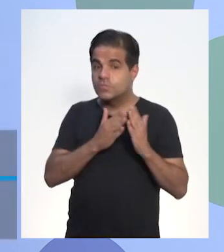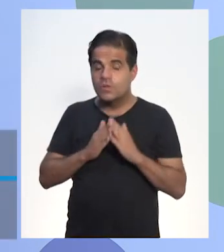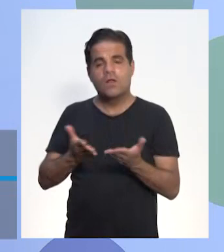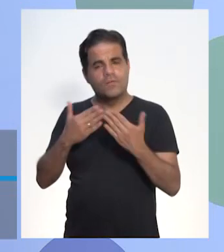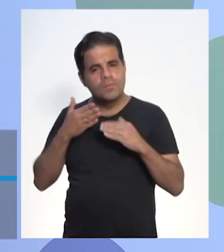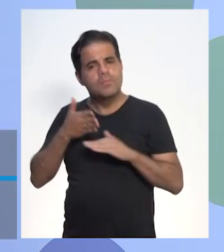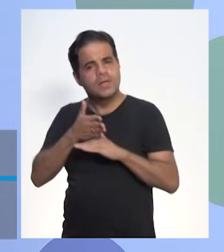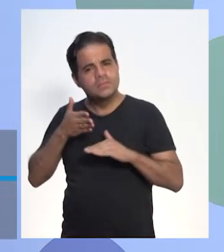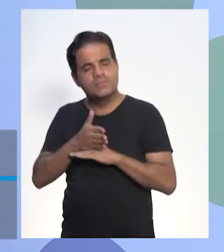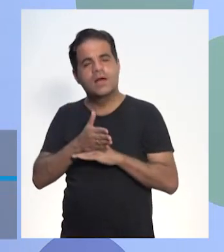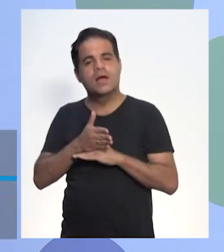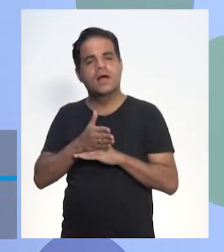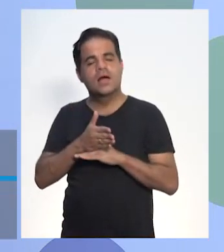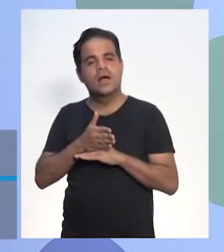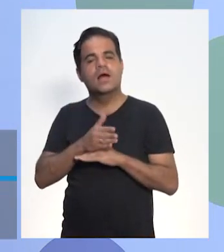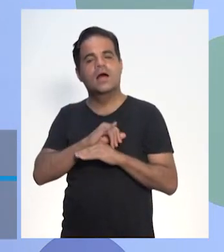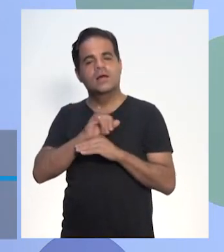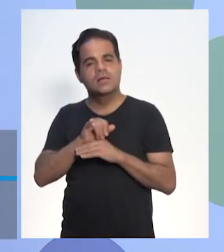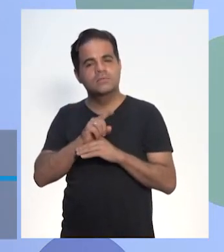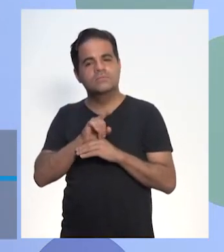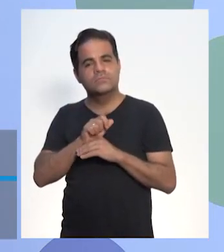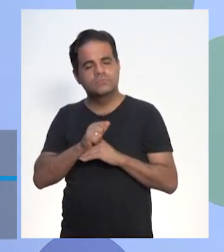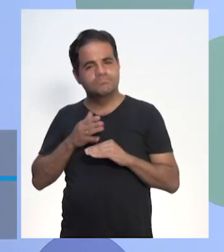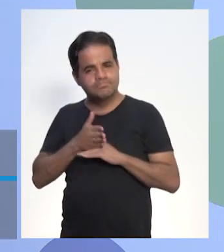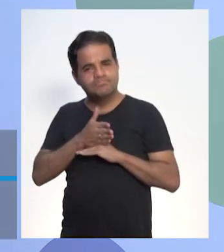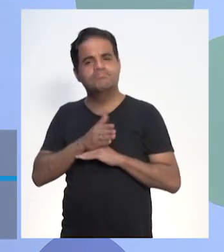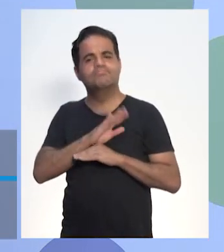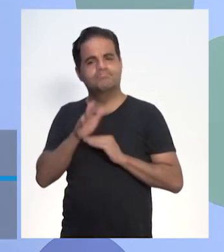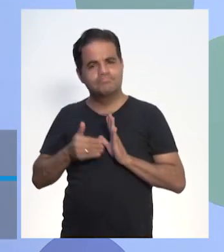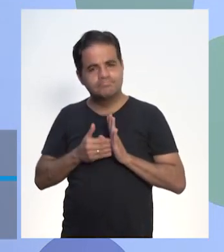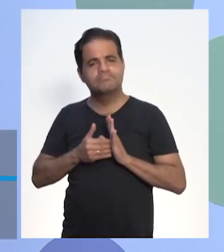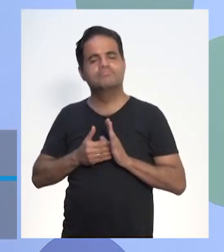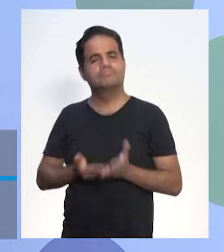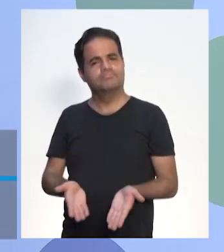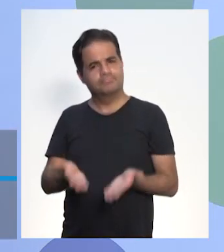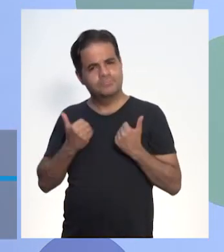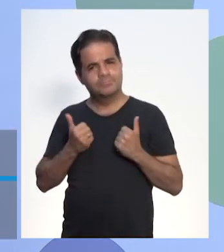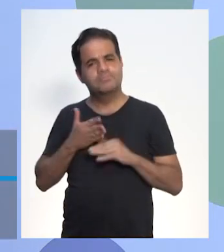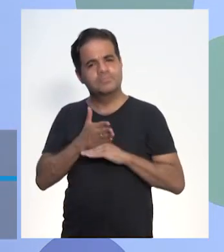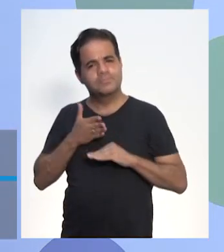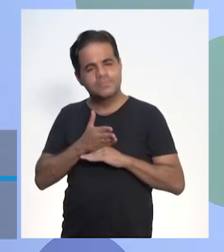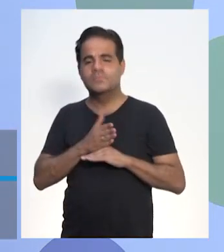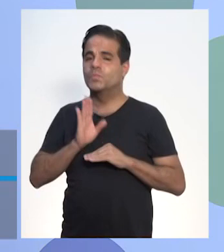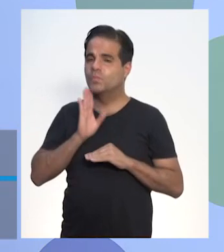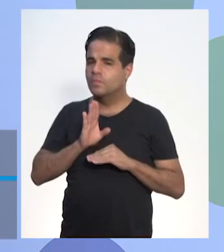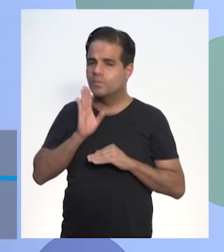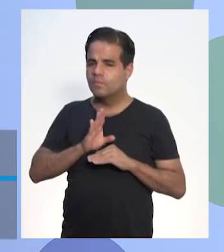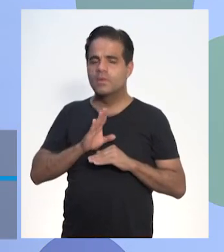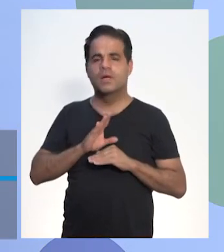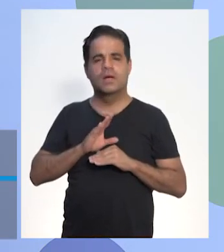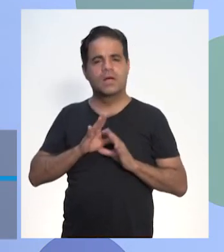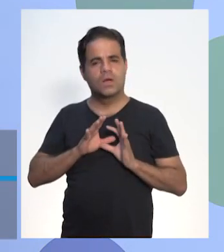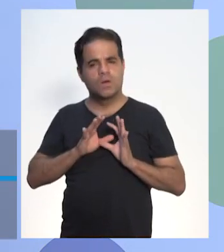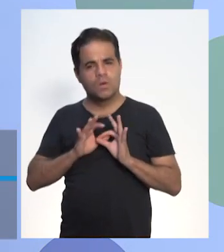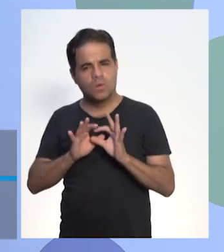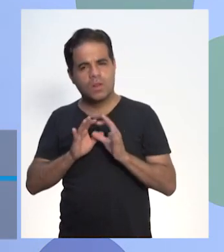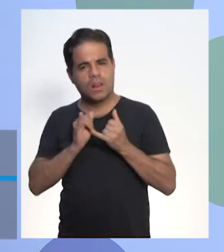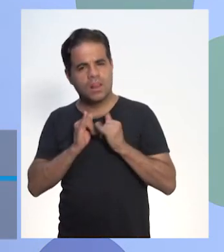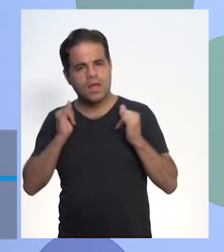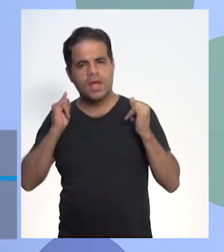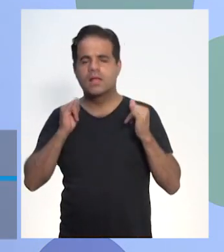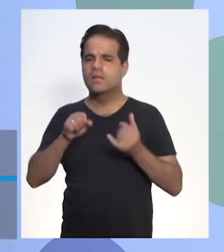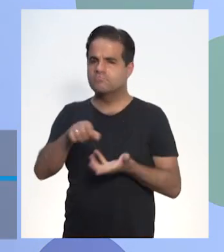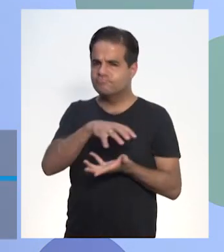também. Escola Davi José Luiz, participando aí. Um oi para todo mundo aí. Olha, bacana, pessoal. Corrente elétrica,